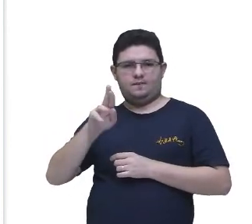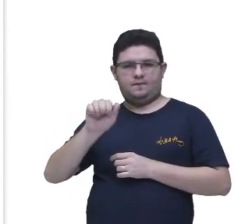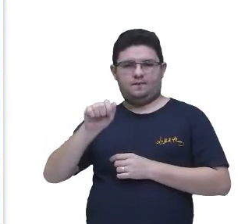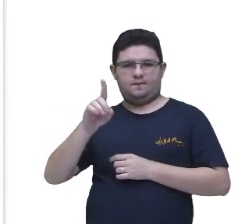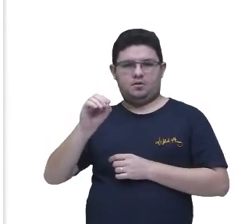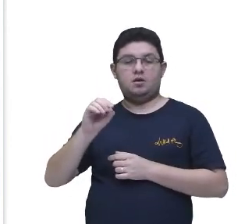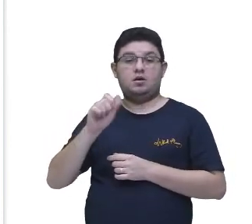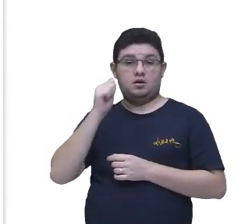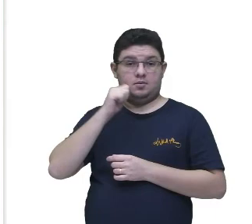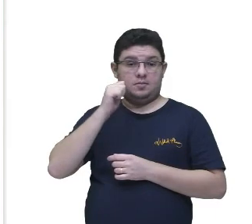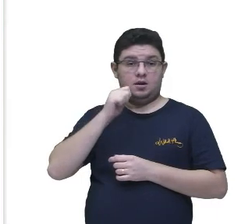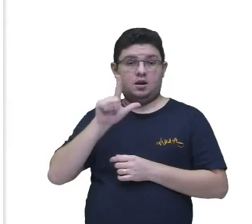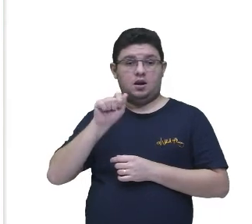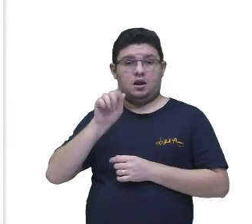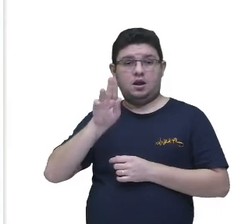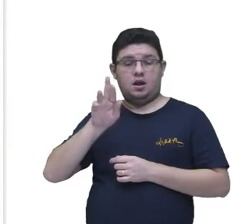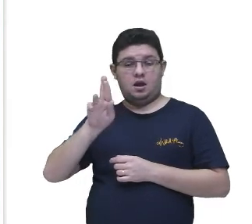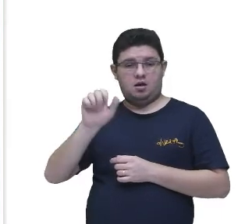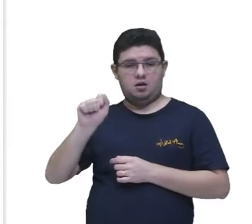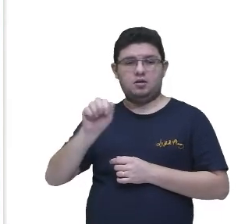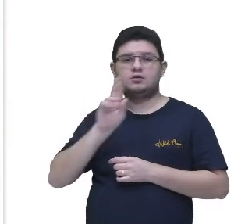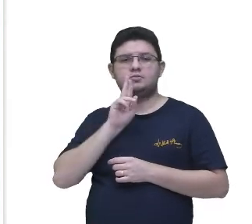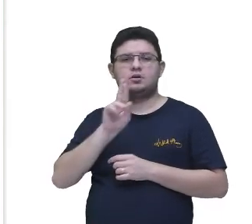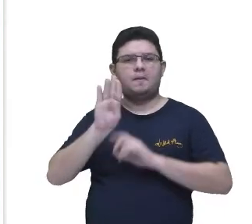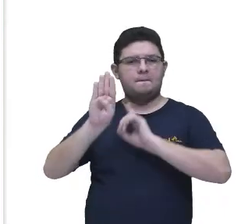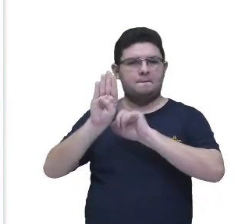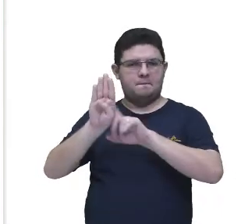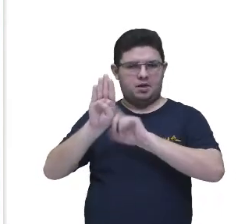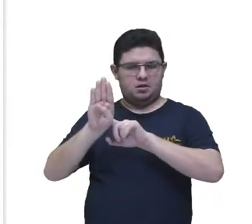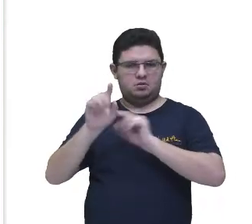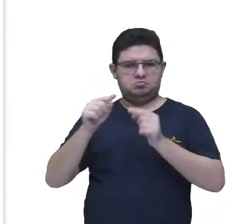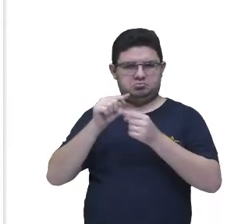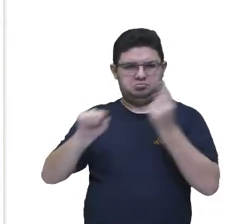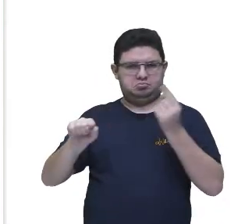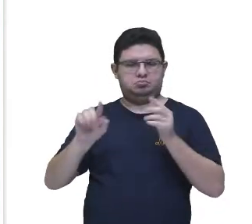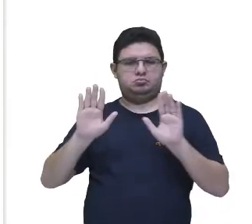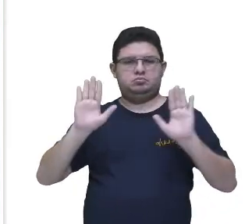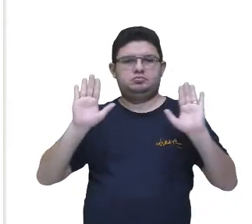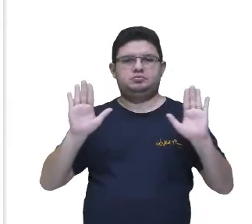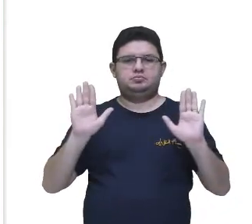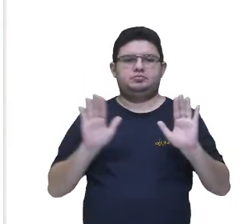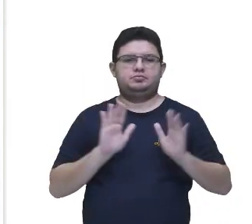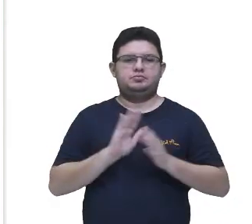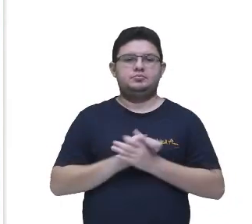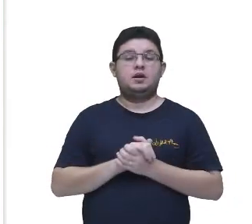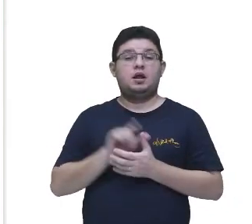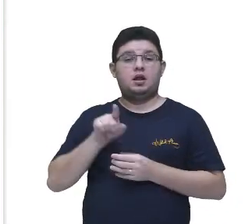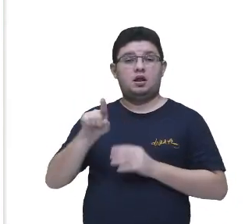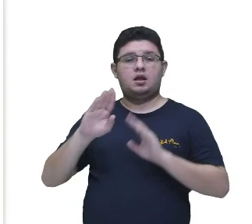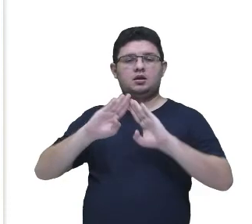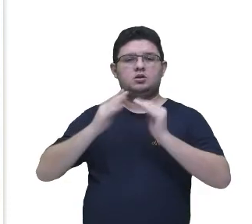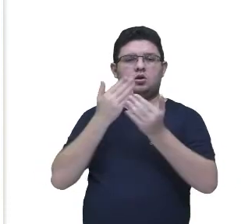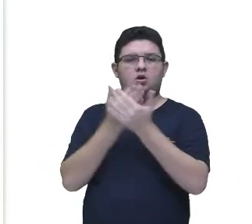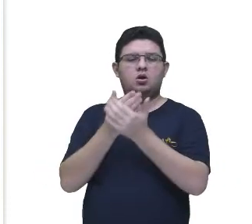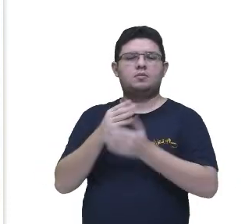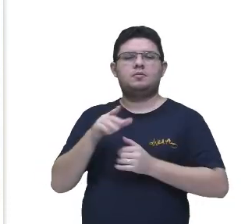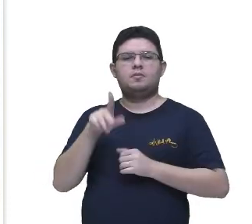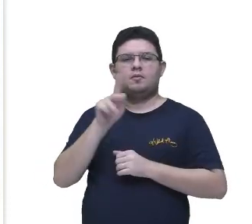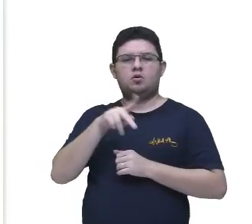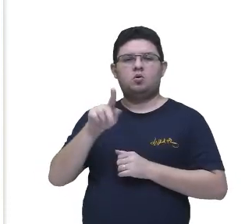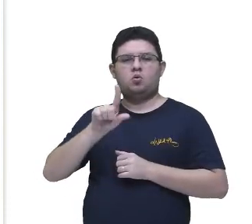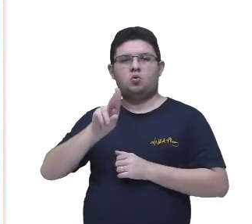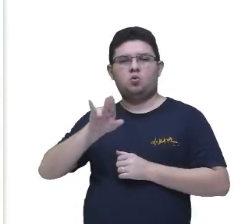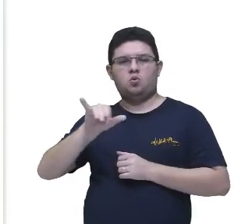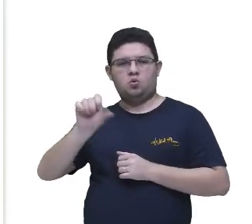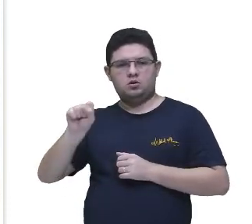colocou já que a resposta é a letra B. Ela discordou dos colegas, é a Laura Graziella, e ela é da escola Professor Luiz Gonzaga, do município